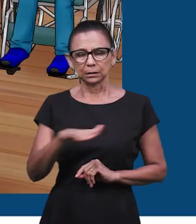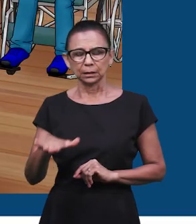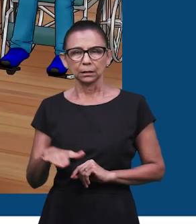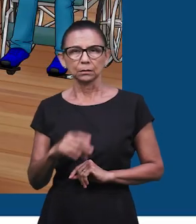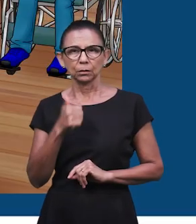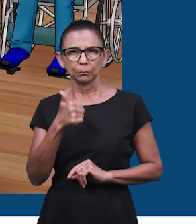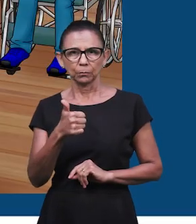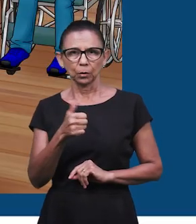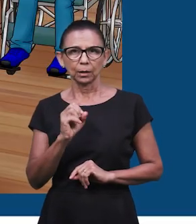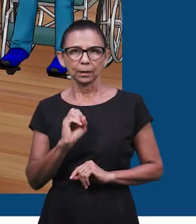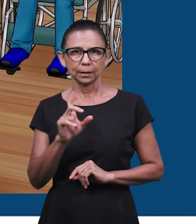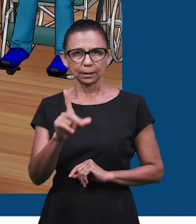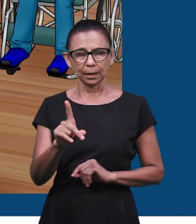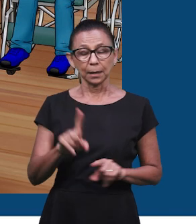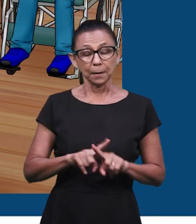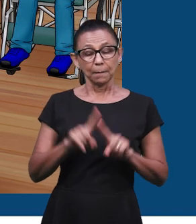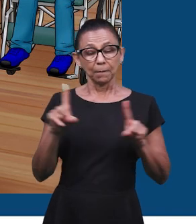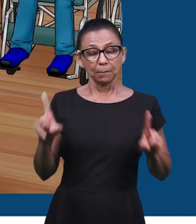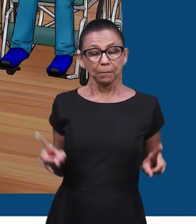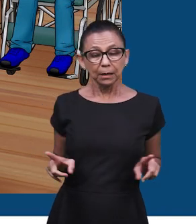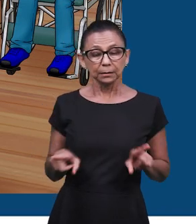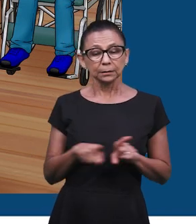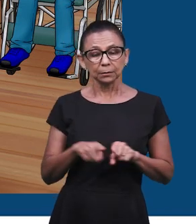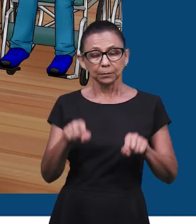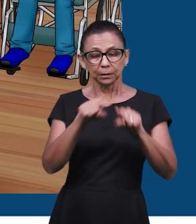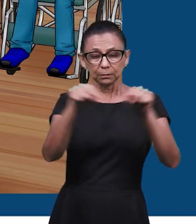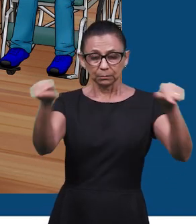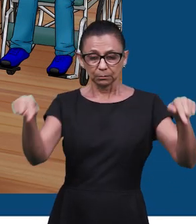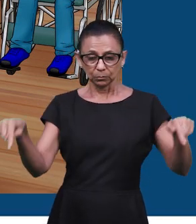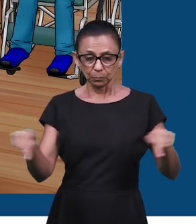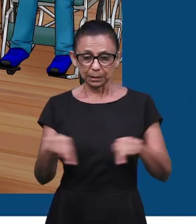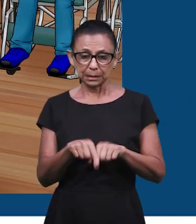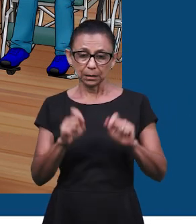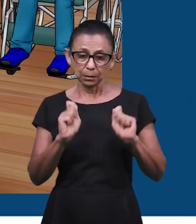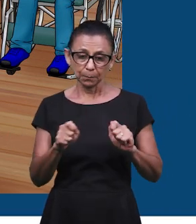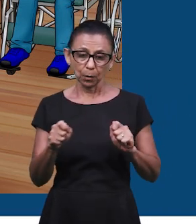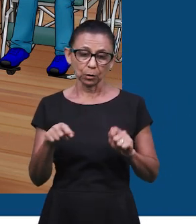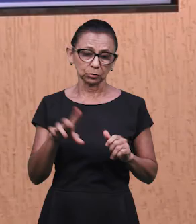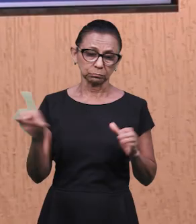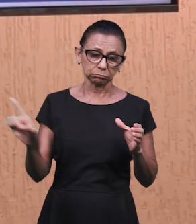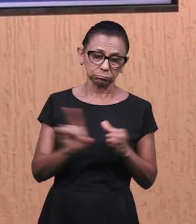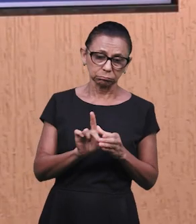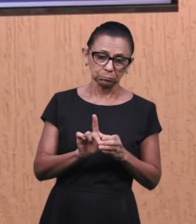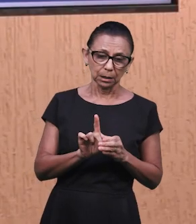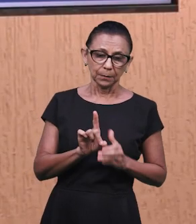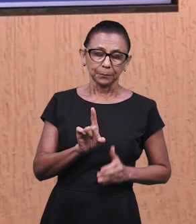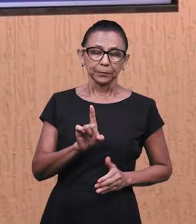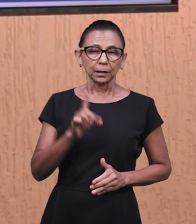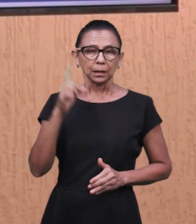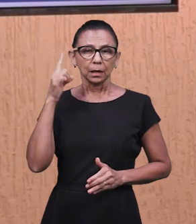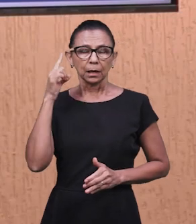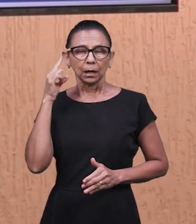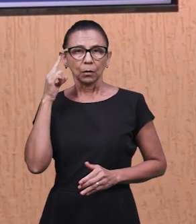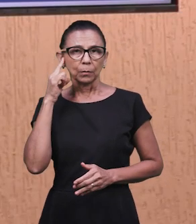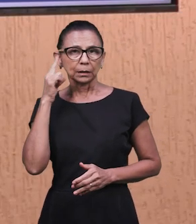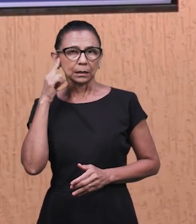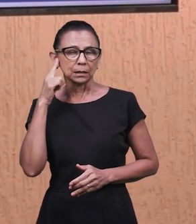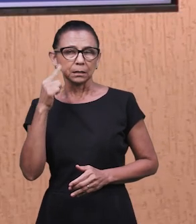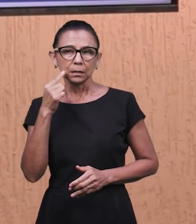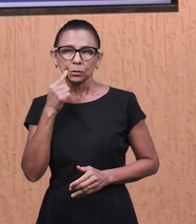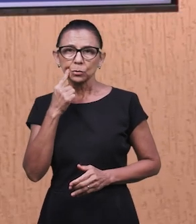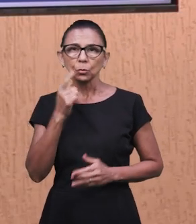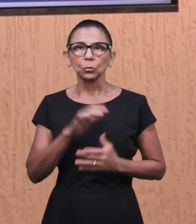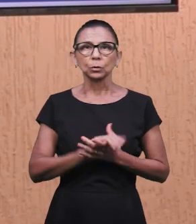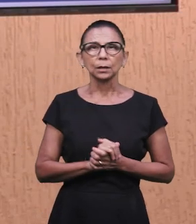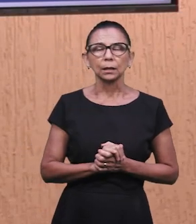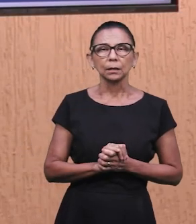uma situação em que, na classe, nós podemos ter uma criança surda, uma criança com baixa visão ou com